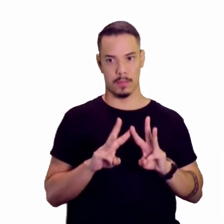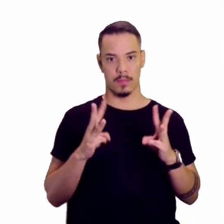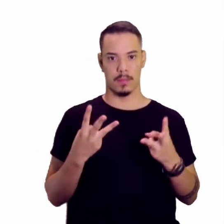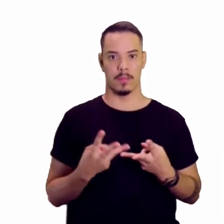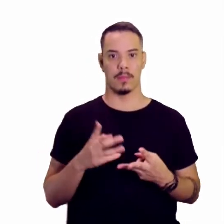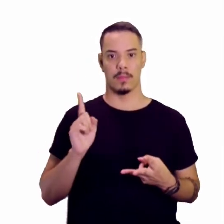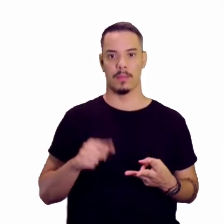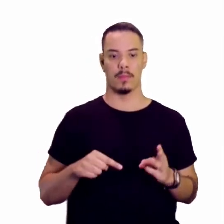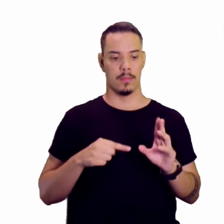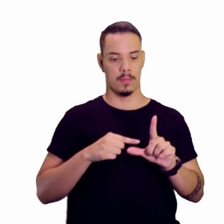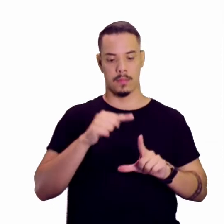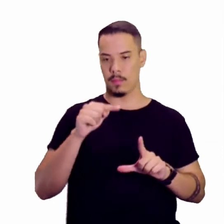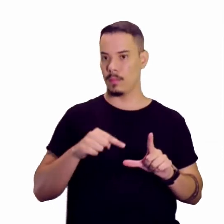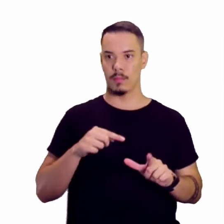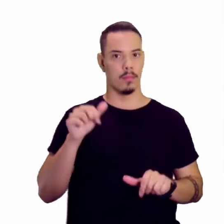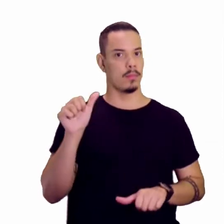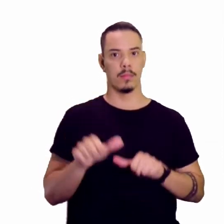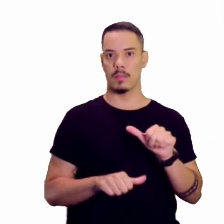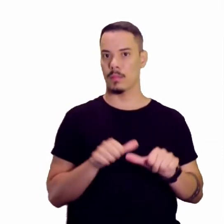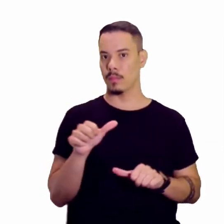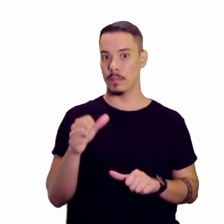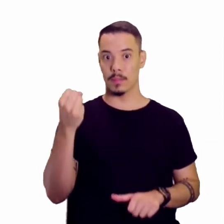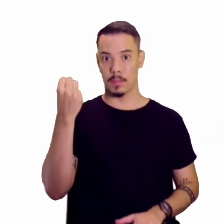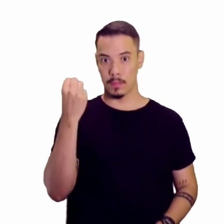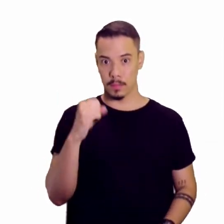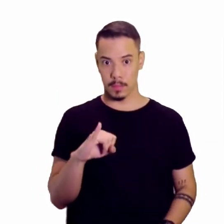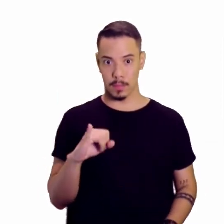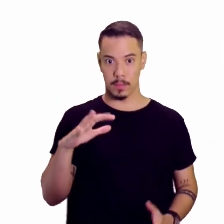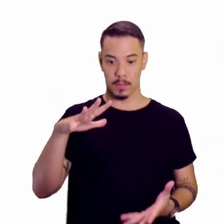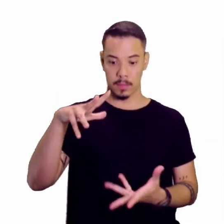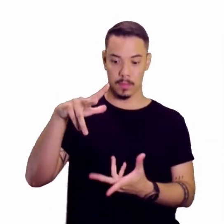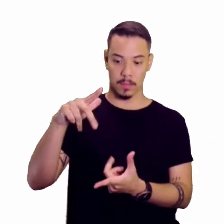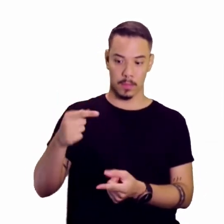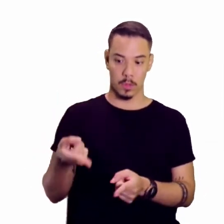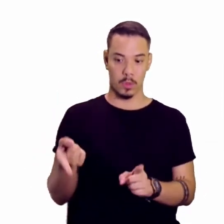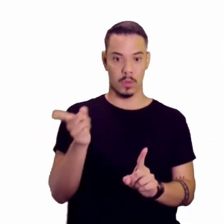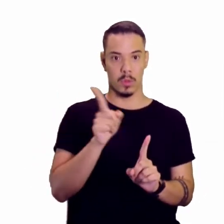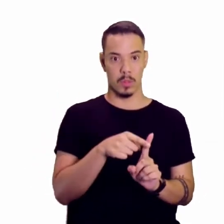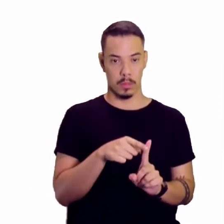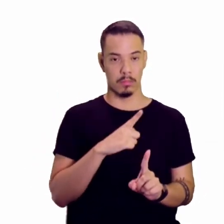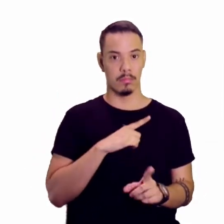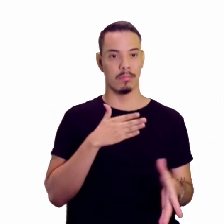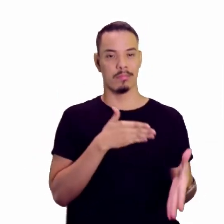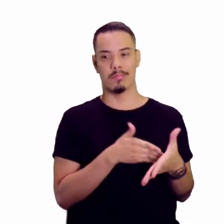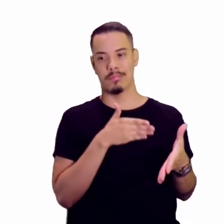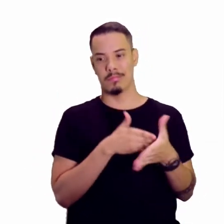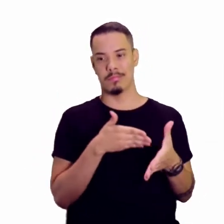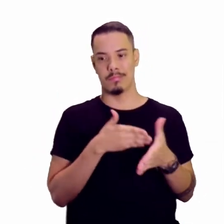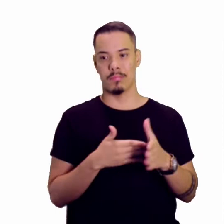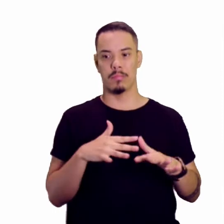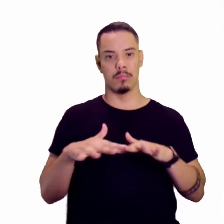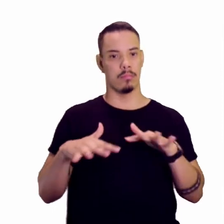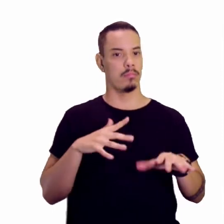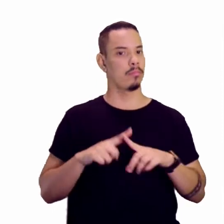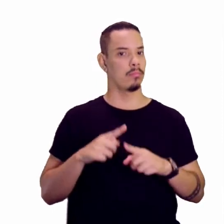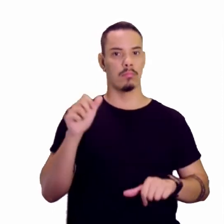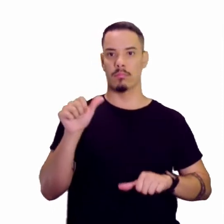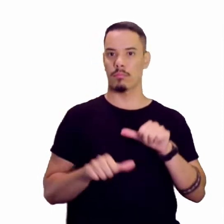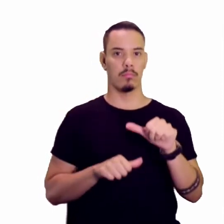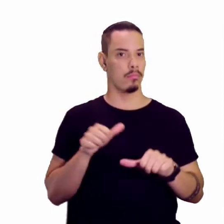grandeza escalar. Isso. Porque ela não muda. Se mudou de um planeta para o outro, o Goku tem dificuldade de se movimentar e ela não